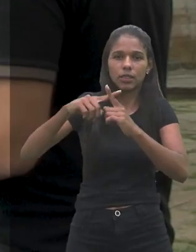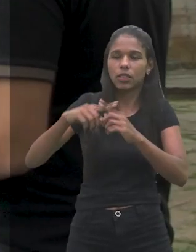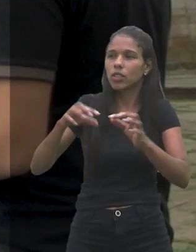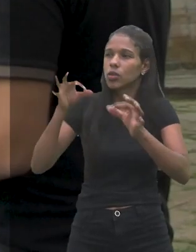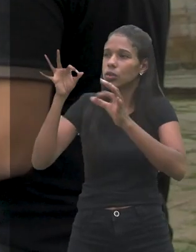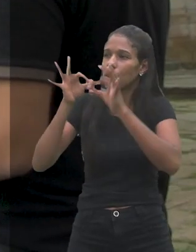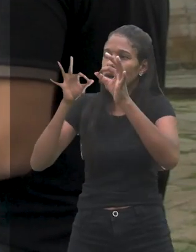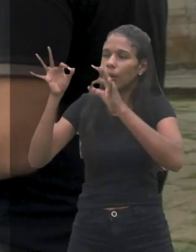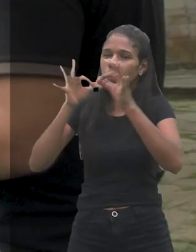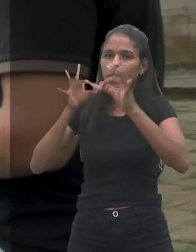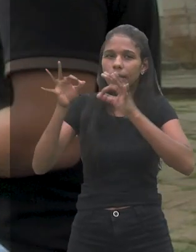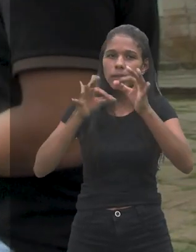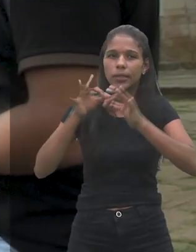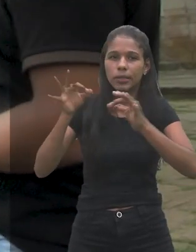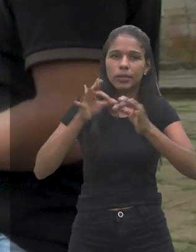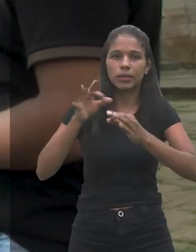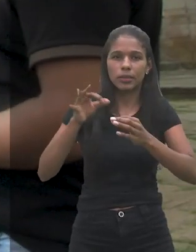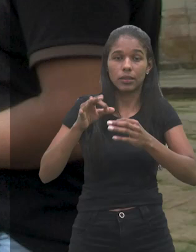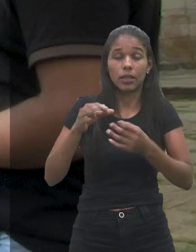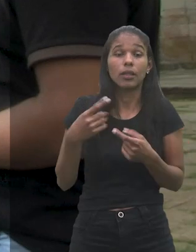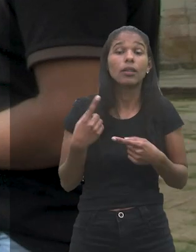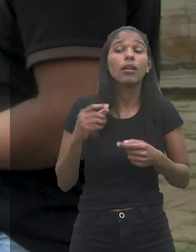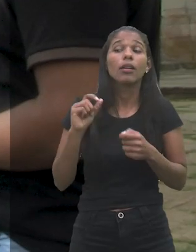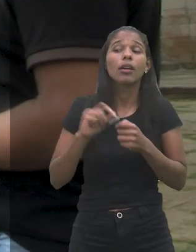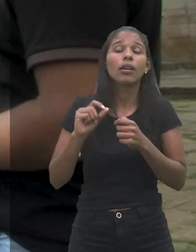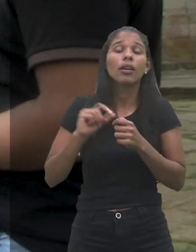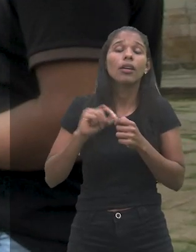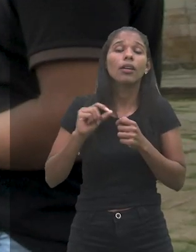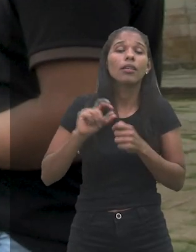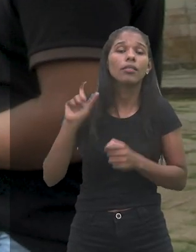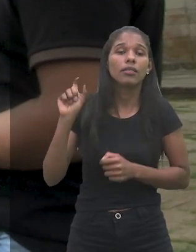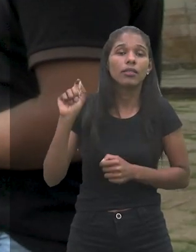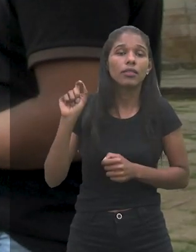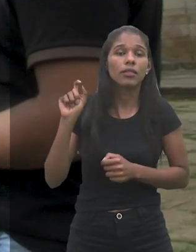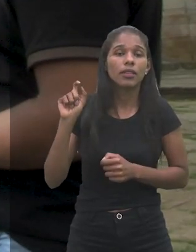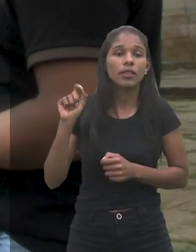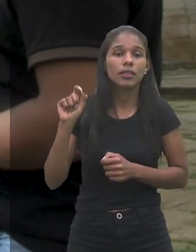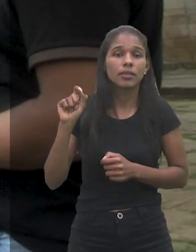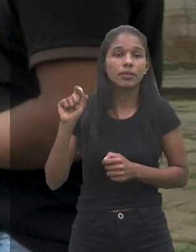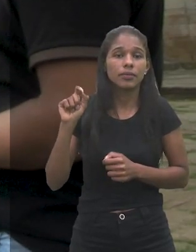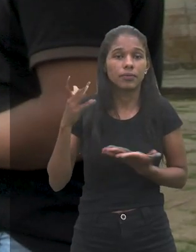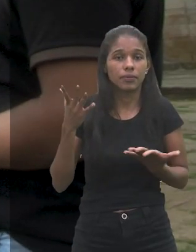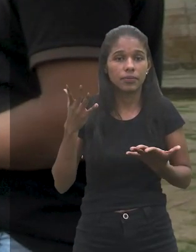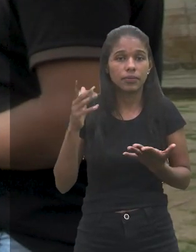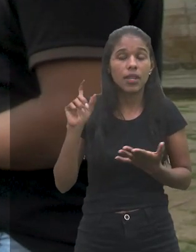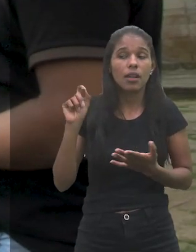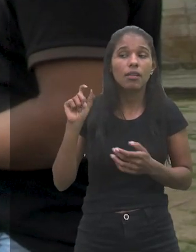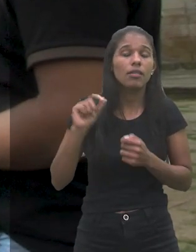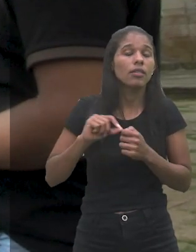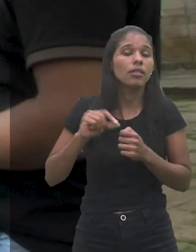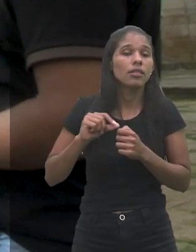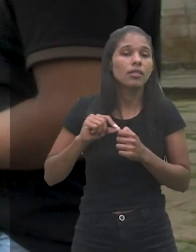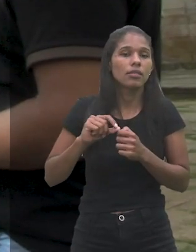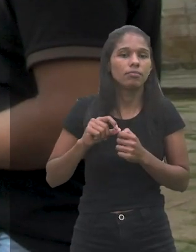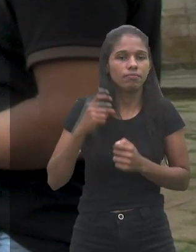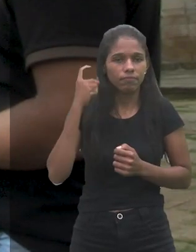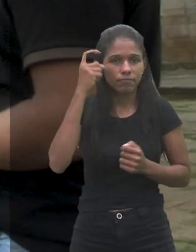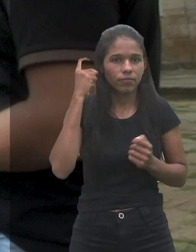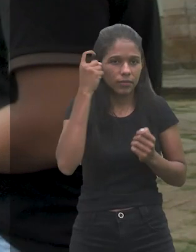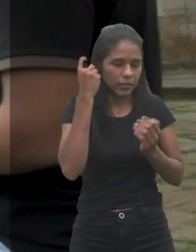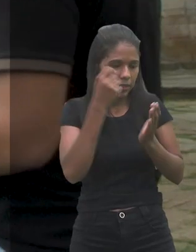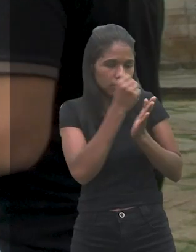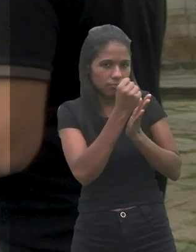músicos. Dentro da Irmandade havia também turma de maçonaria, não é tão necessário conhecer agora,